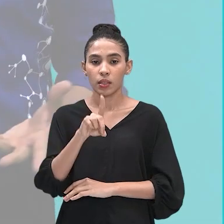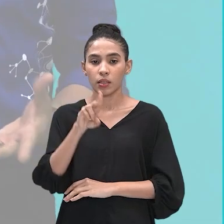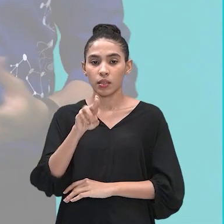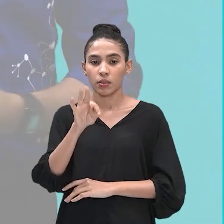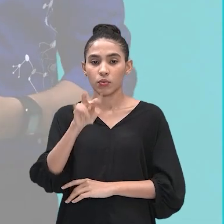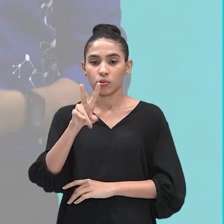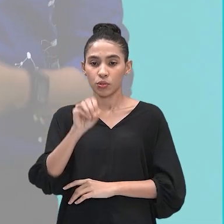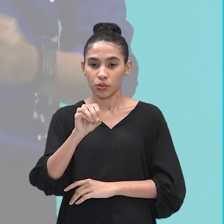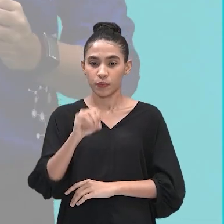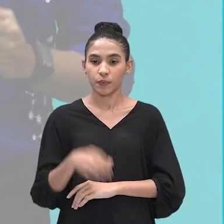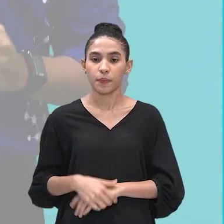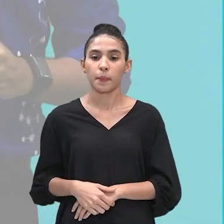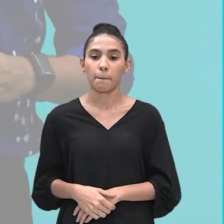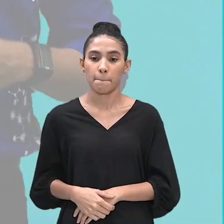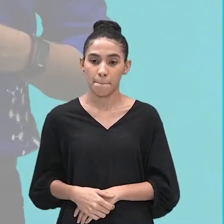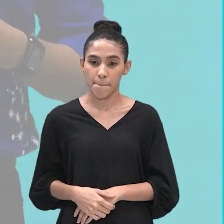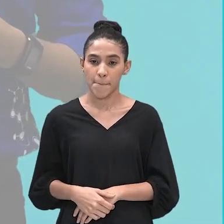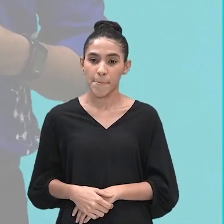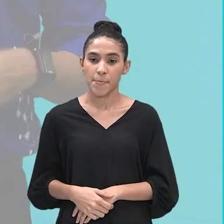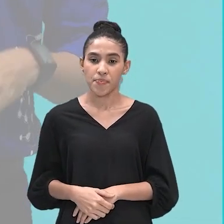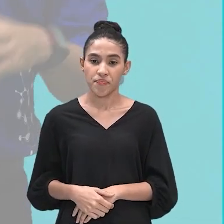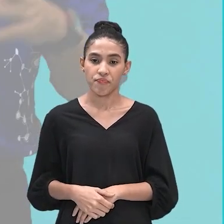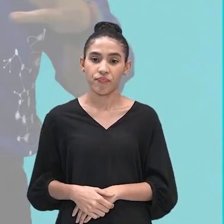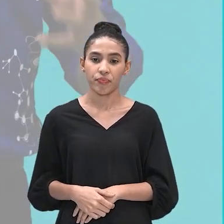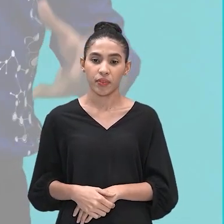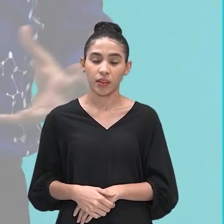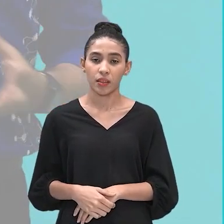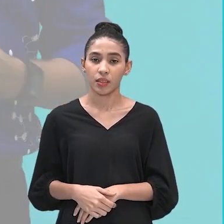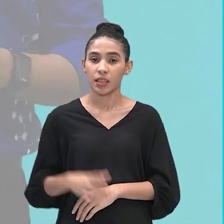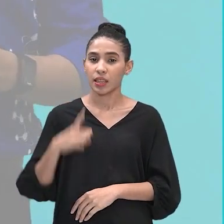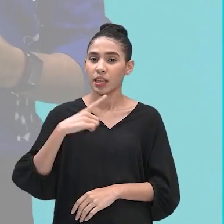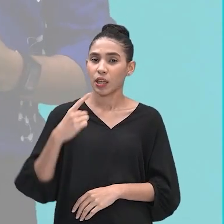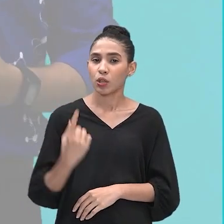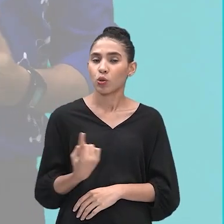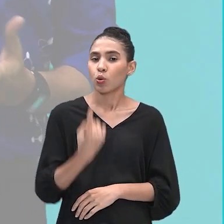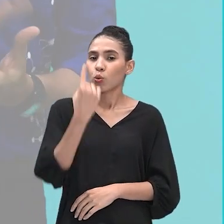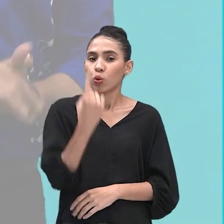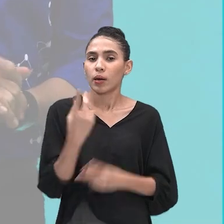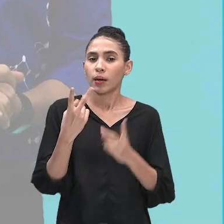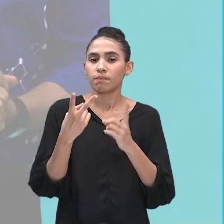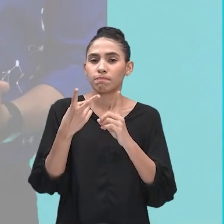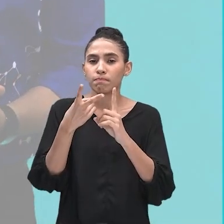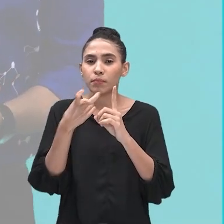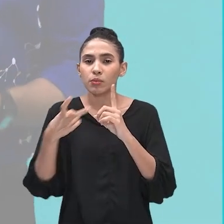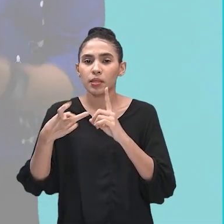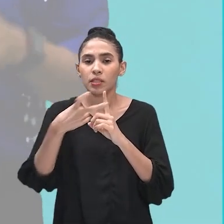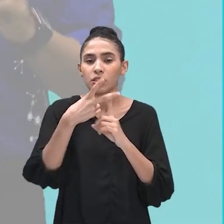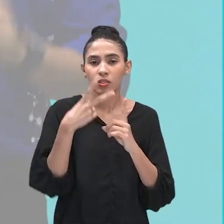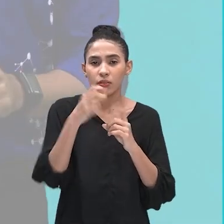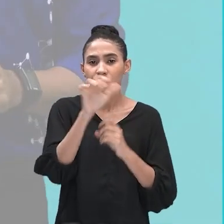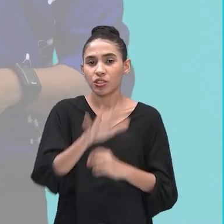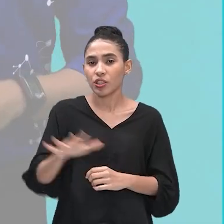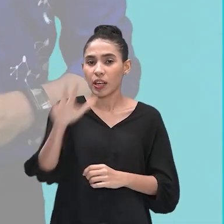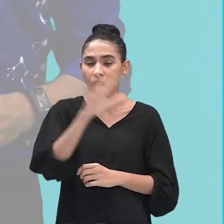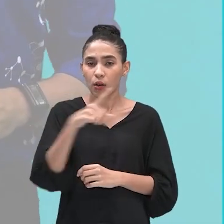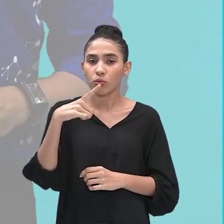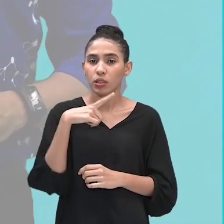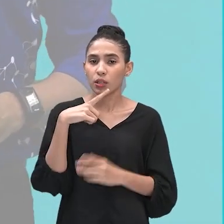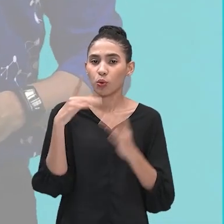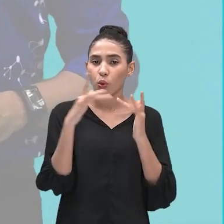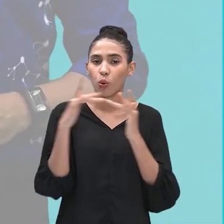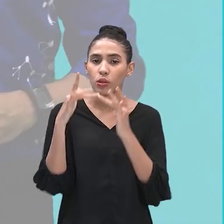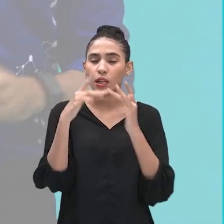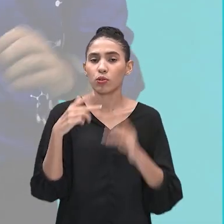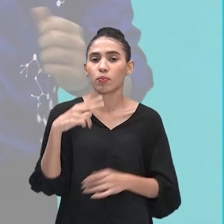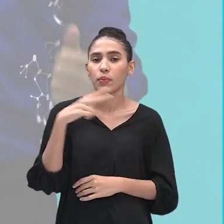Esse é um argumento que tira uma conclusão geral a partir de fatos particulares. Ele também é chamado, em